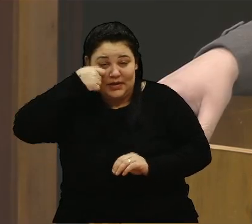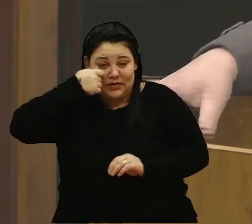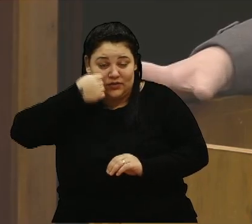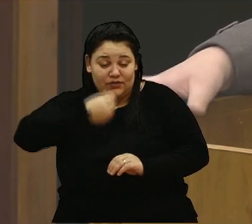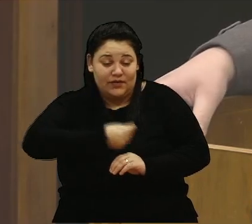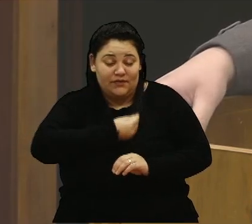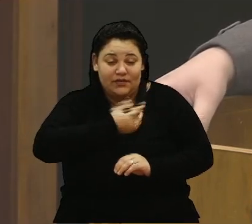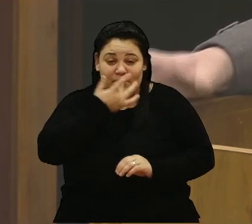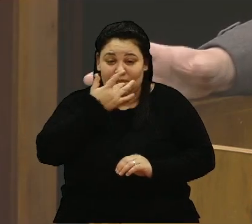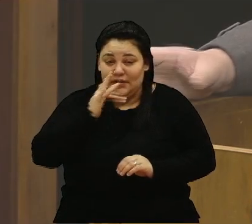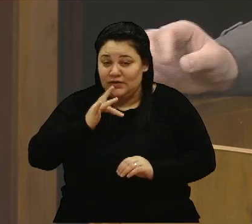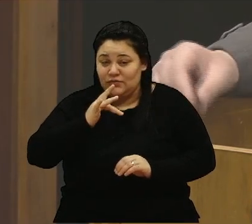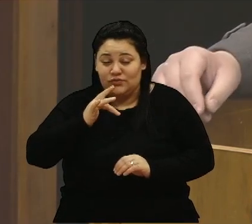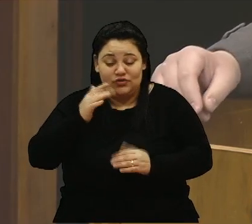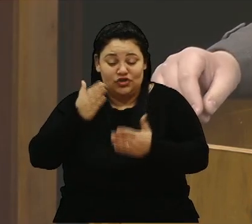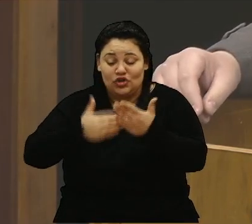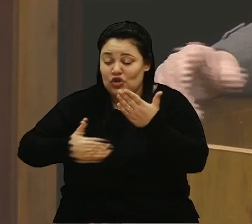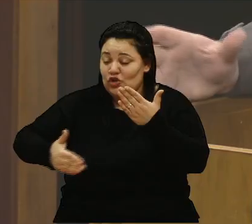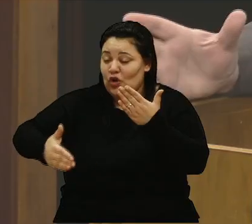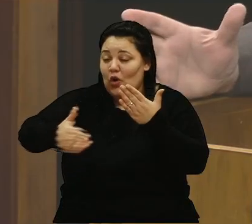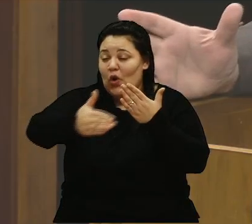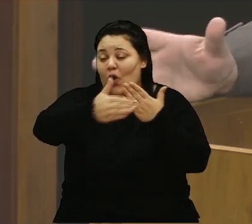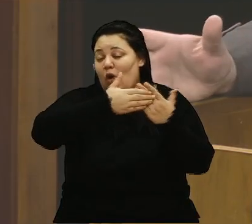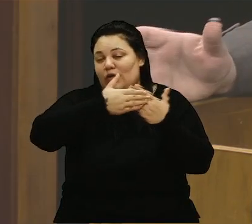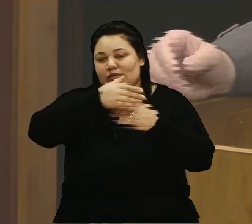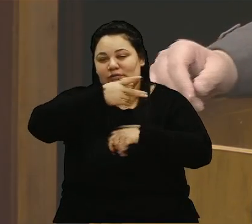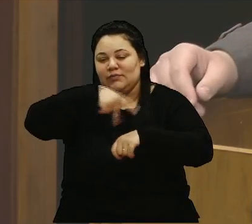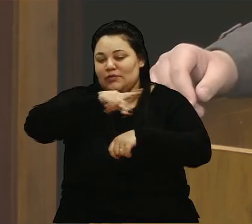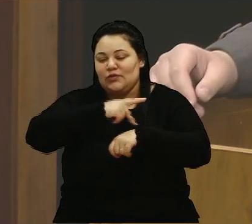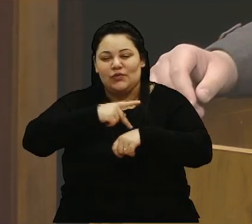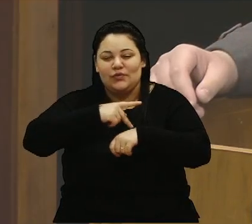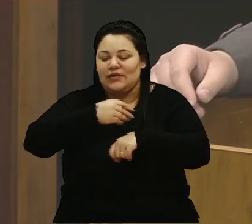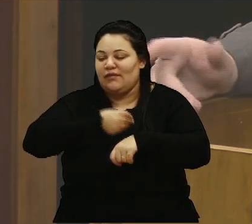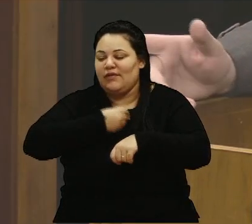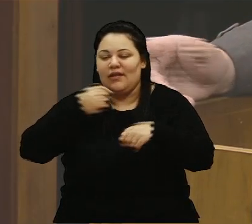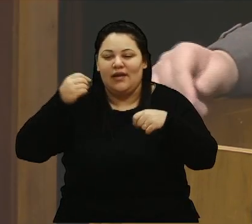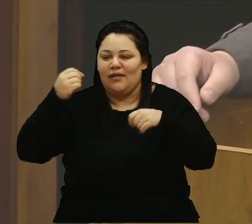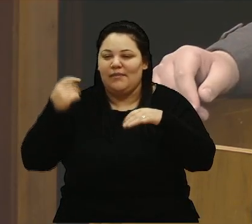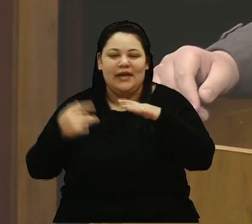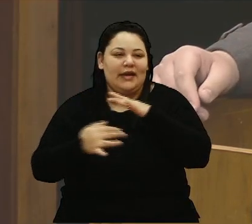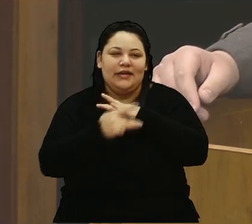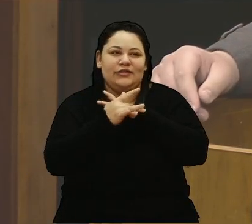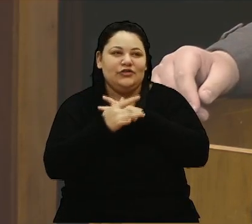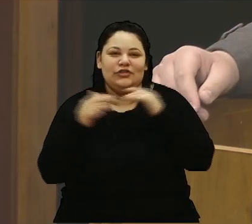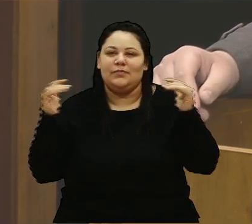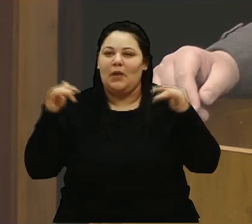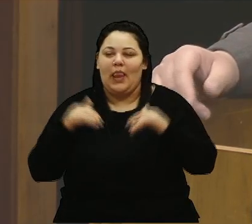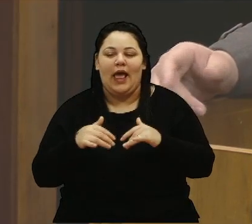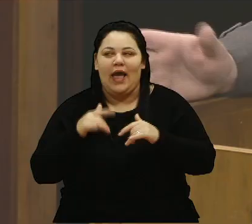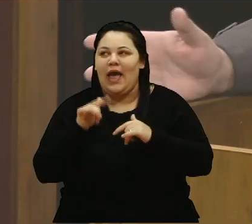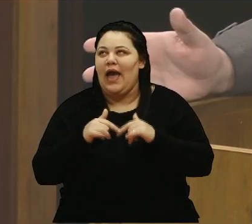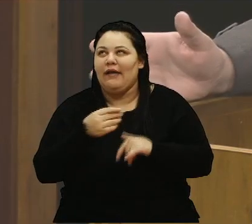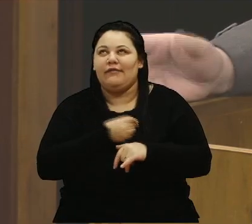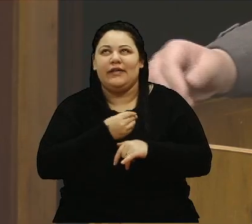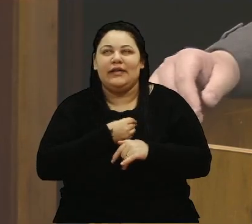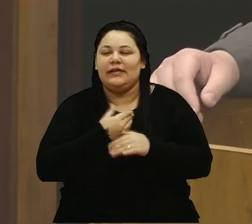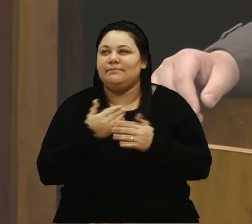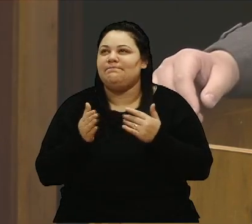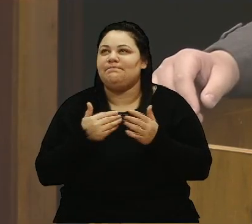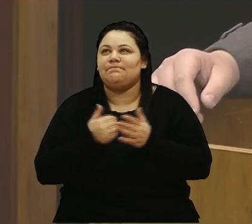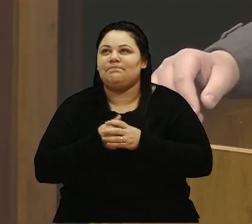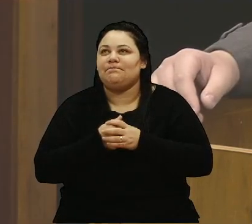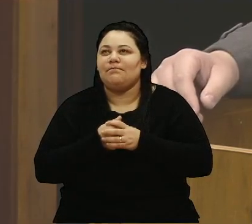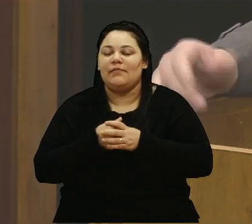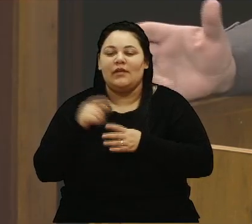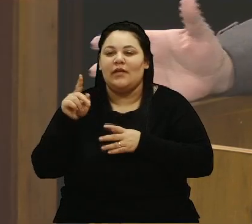pardo, do asiático, do brasileiro, a vida do imigrante, a vida do exilado